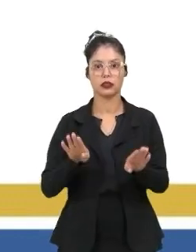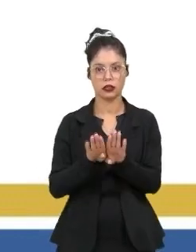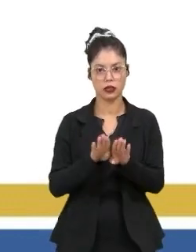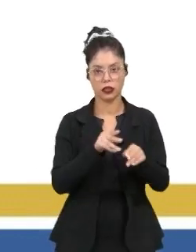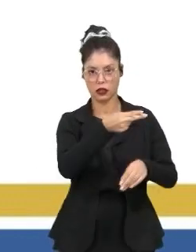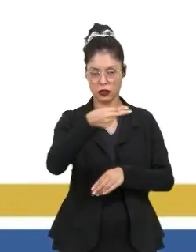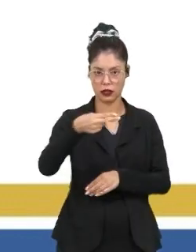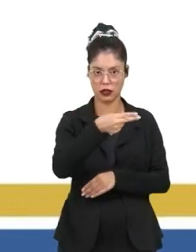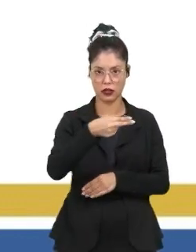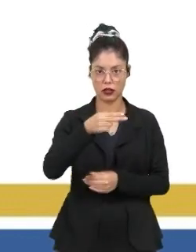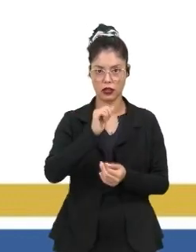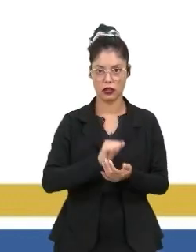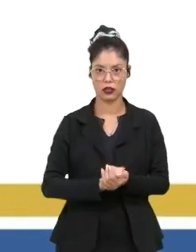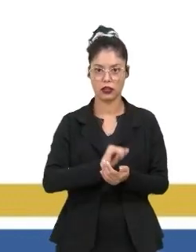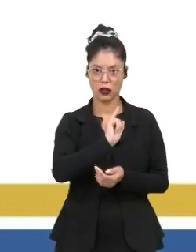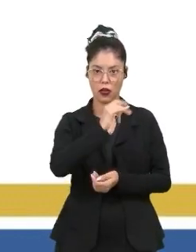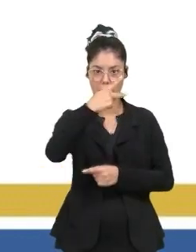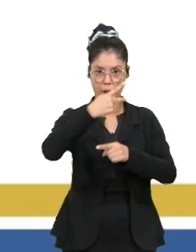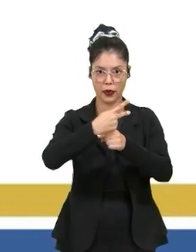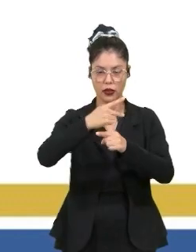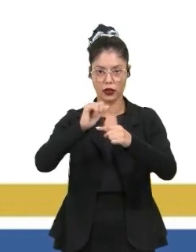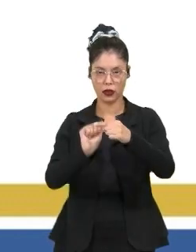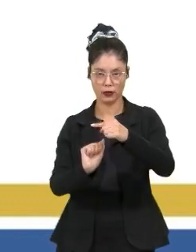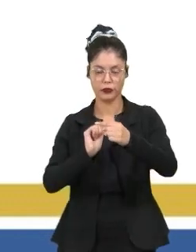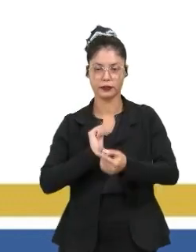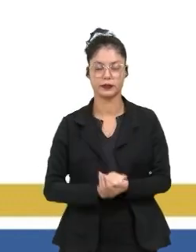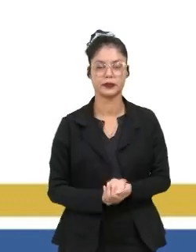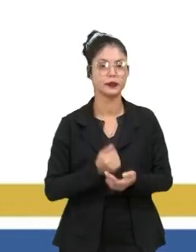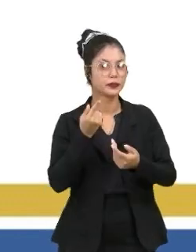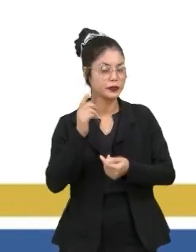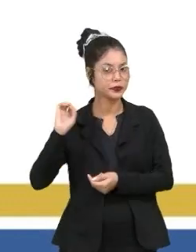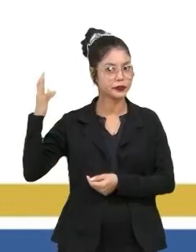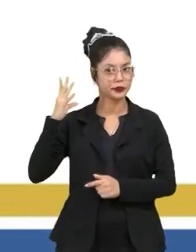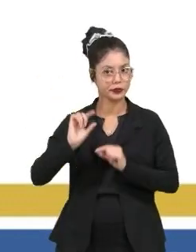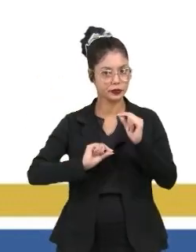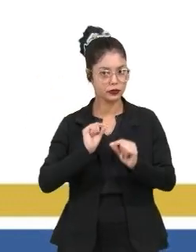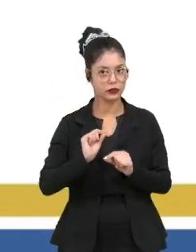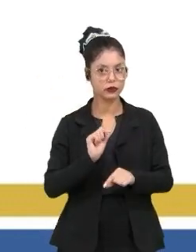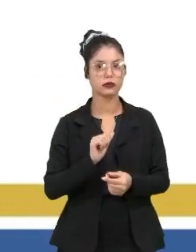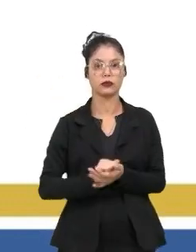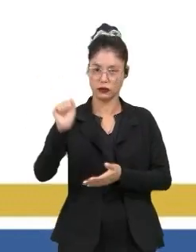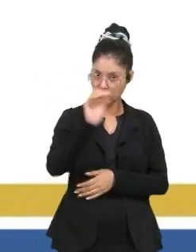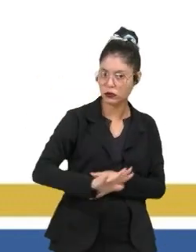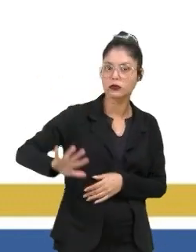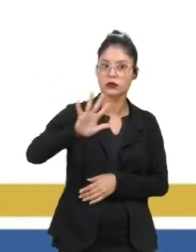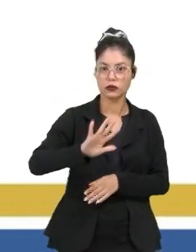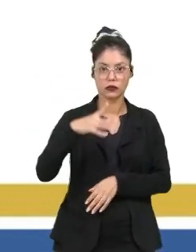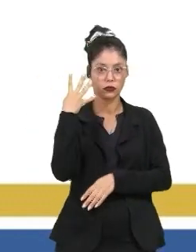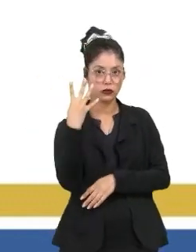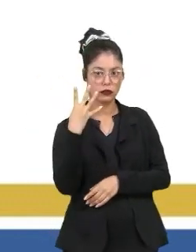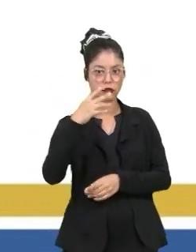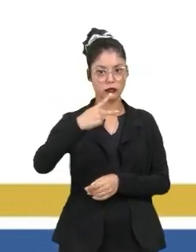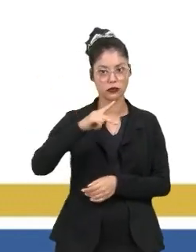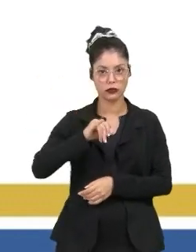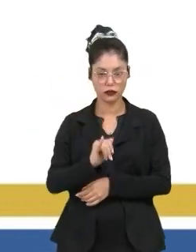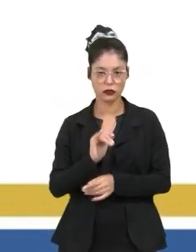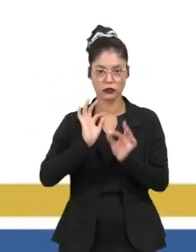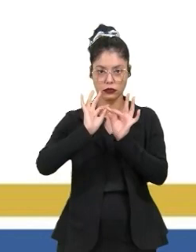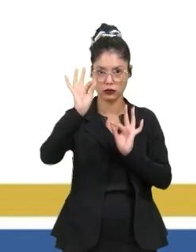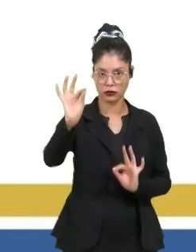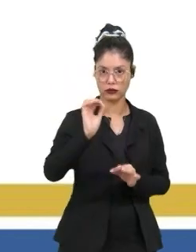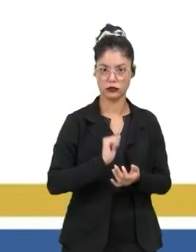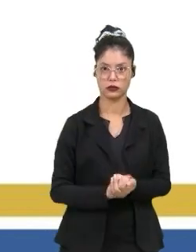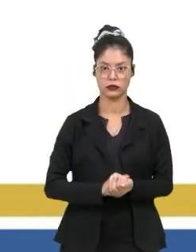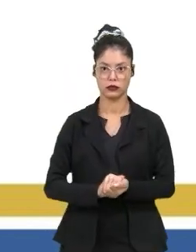a I igual a potência dividido por A. Nesse caso, a área já vimos que é 4πr vezes a distância ao